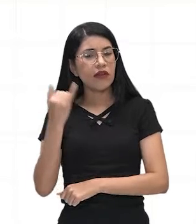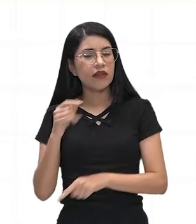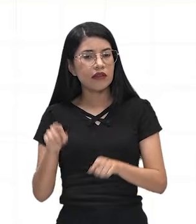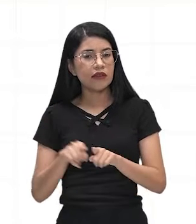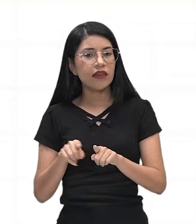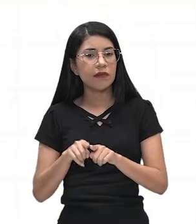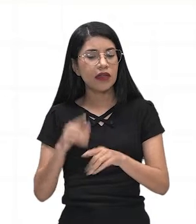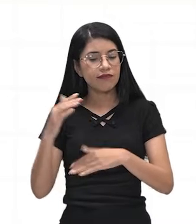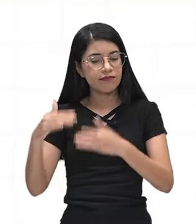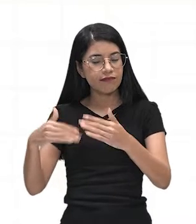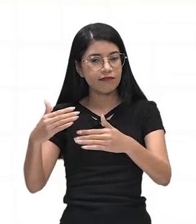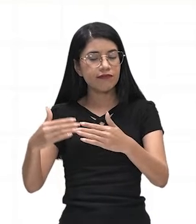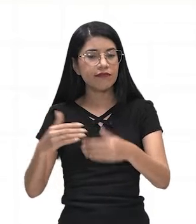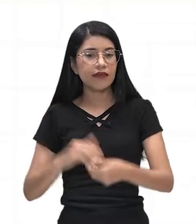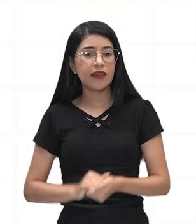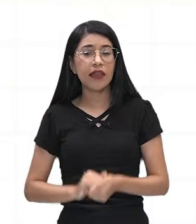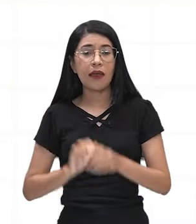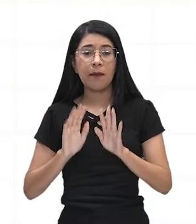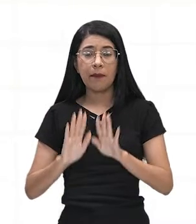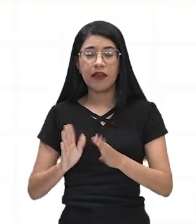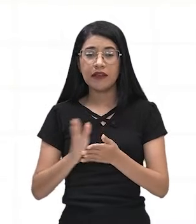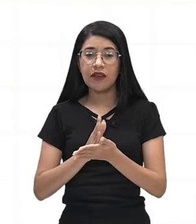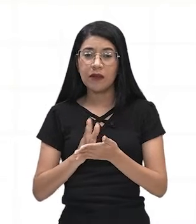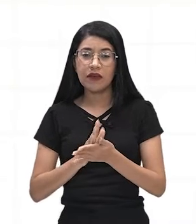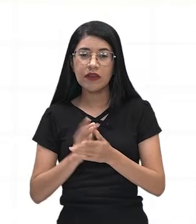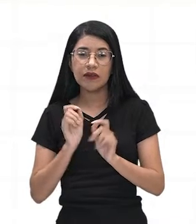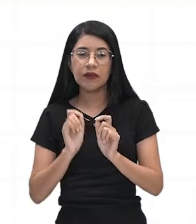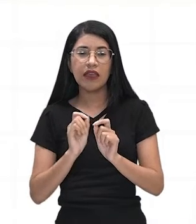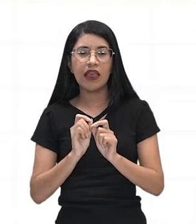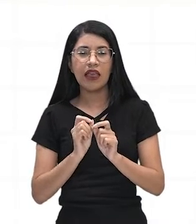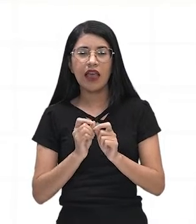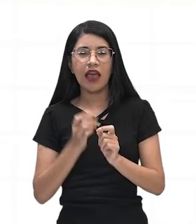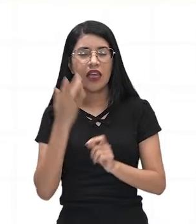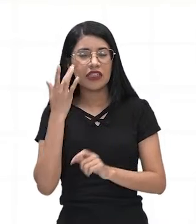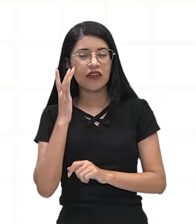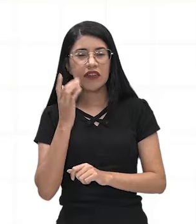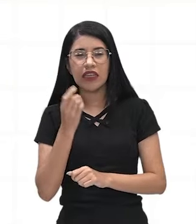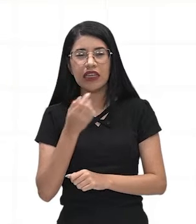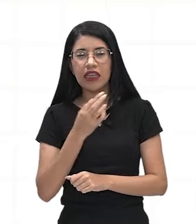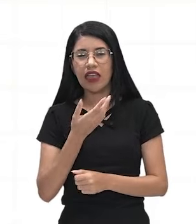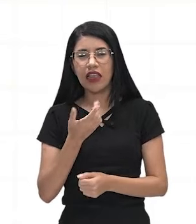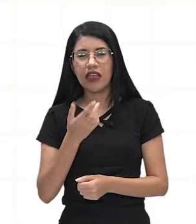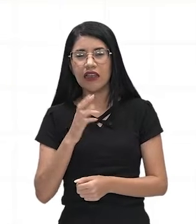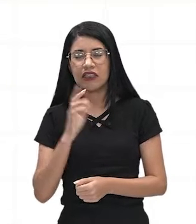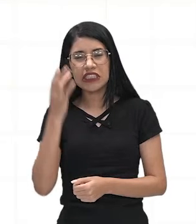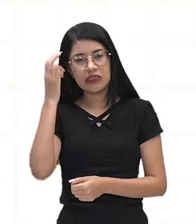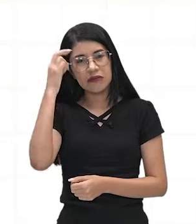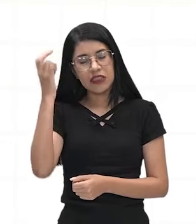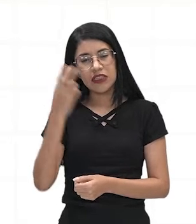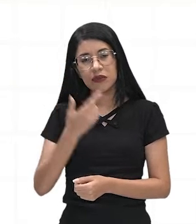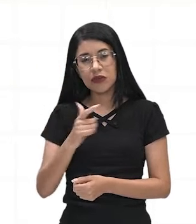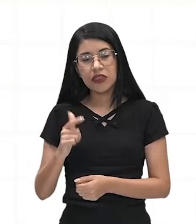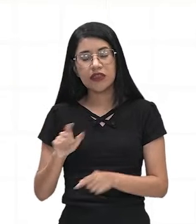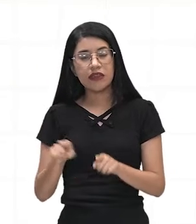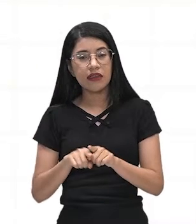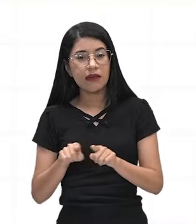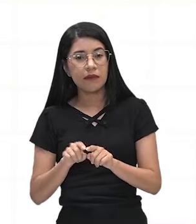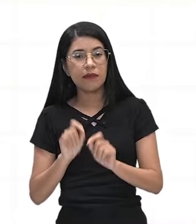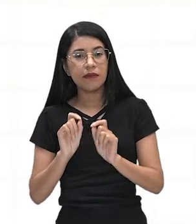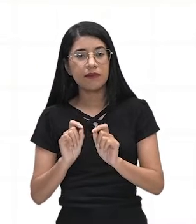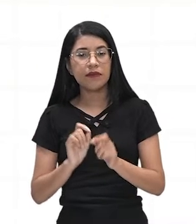das vezes elas foram subestimadas ou até mesmo negligenciadas nos registros históricos. Elas